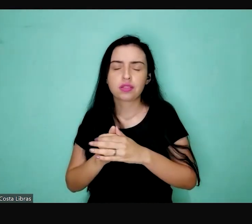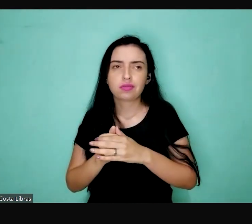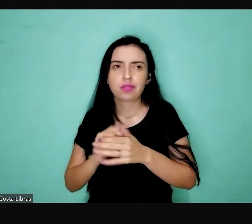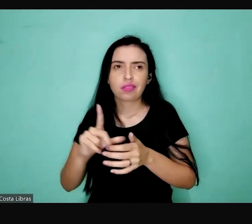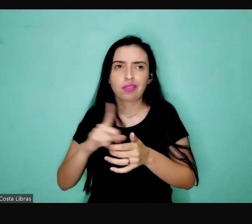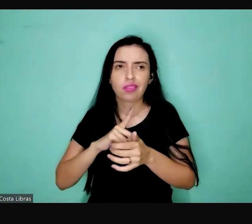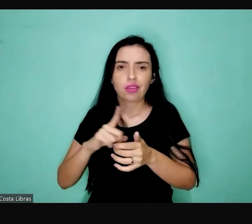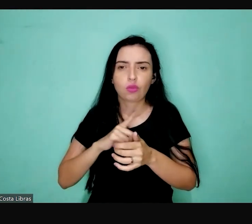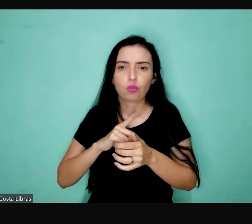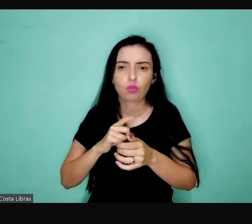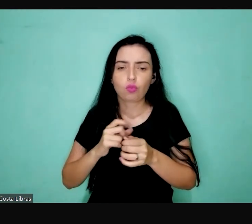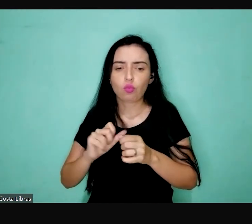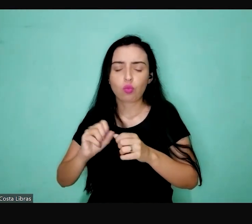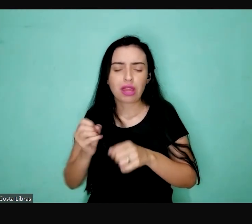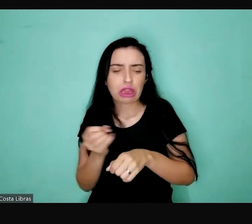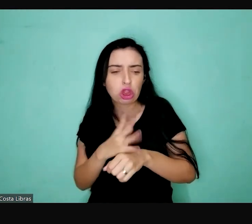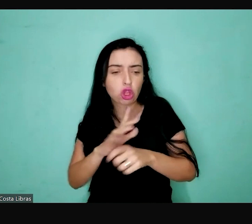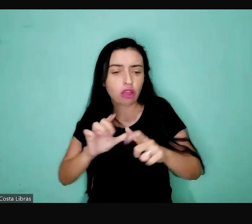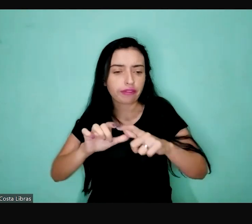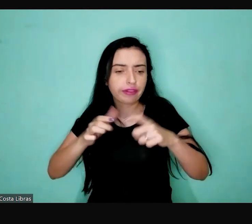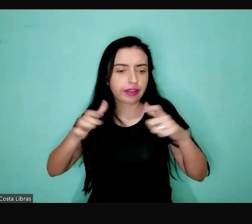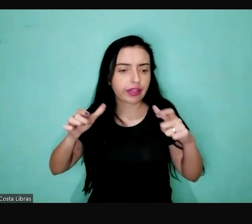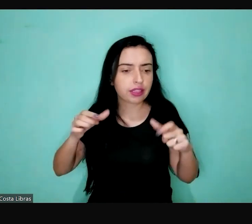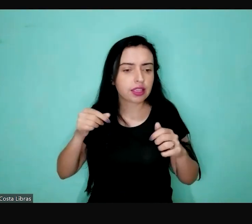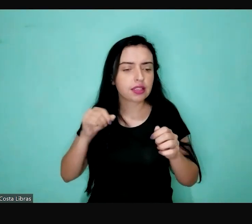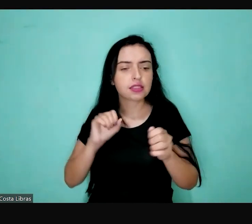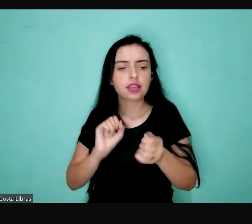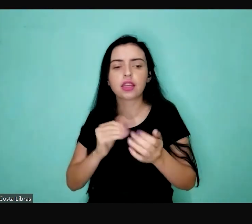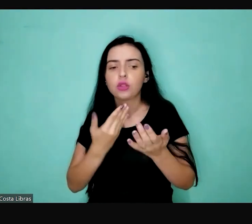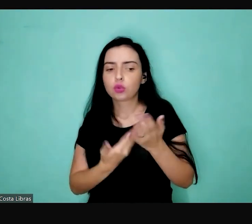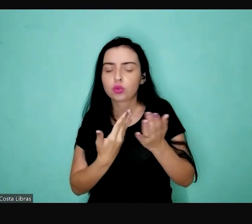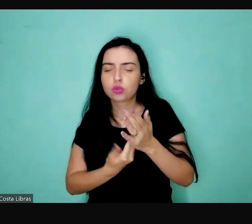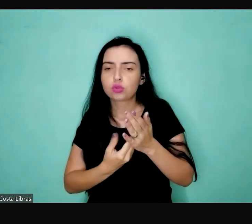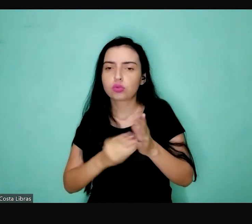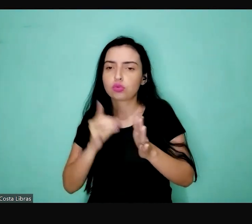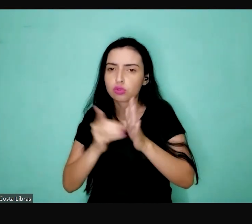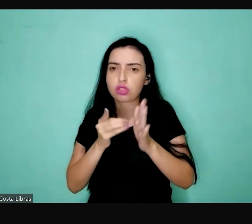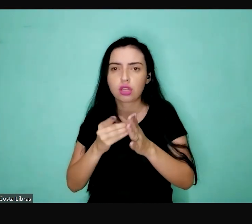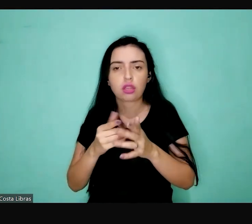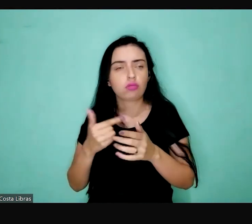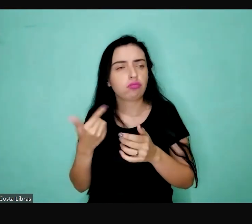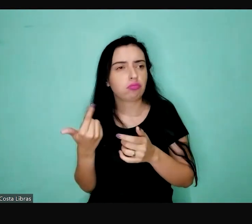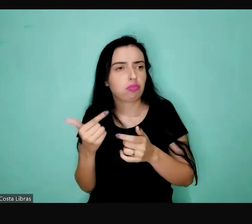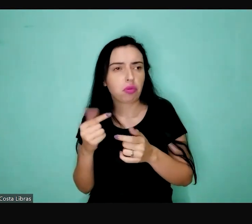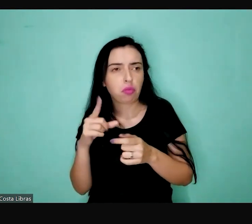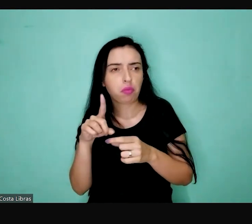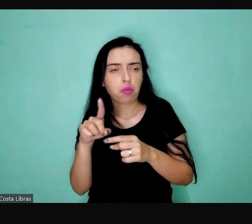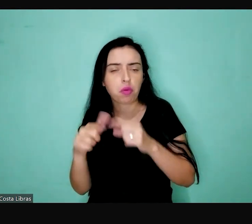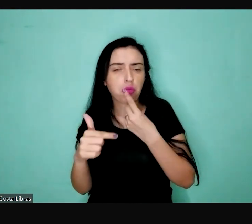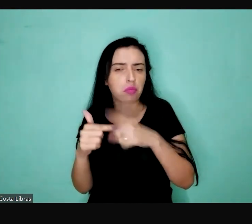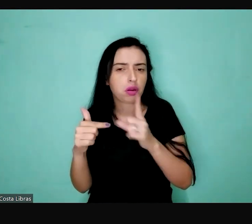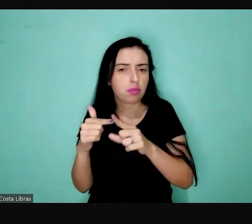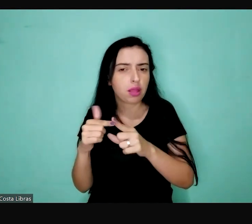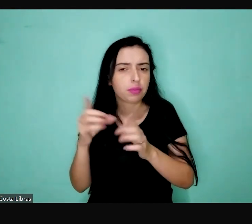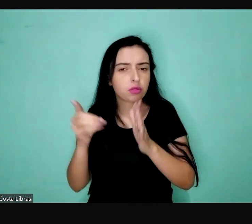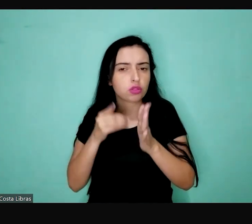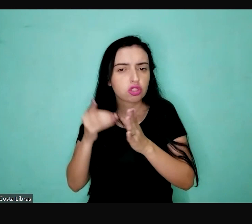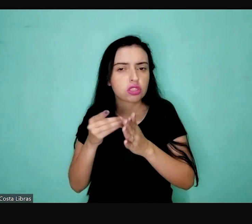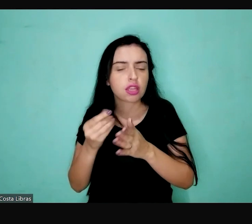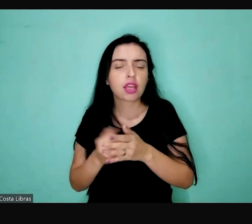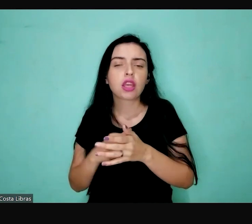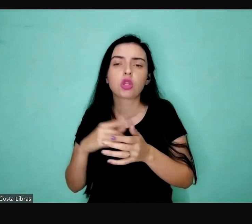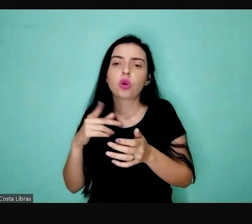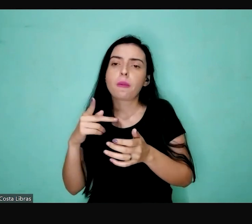Há uma nova dimensão do estudo do direito. Esse não é um problema de direito processual civil, esse é um